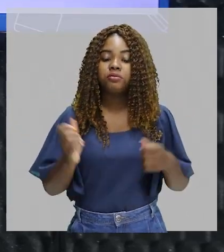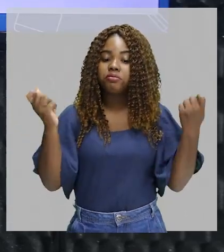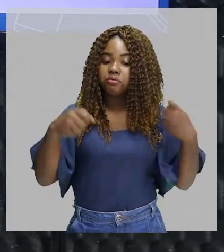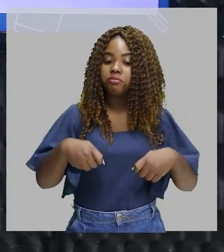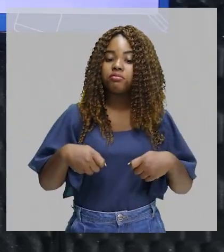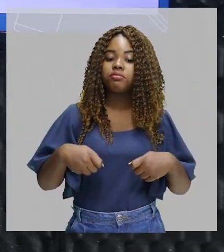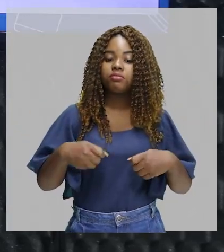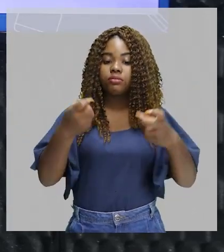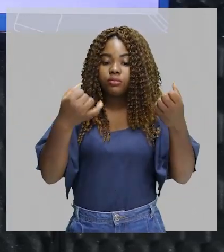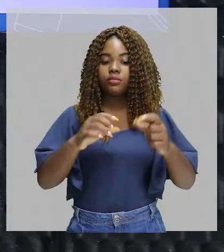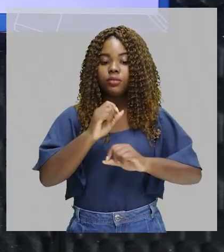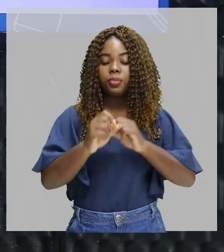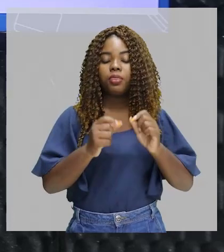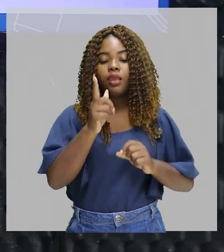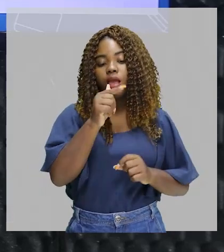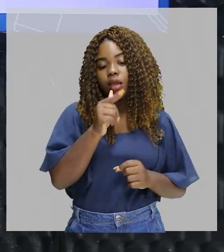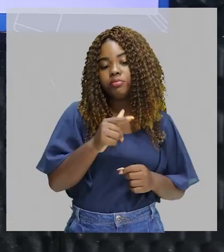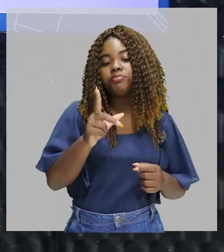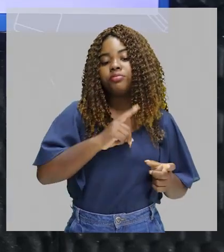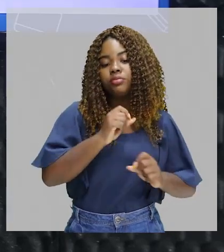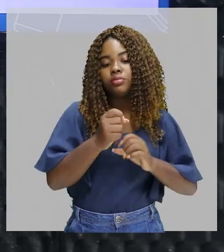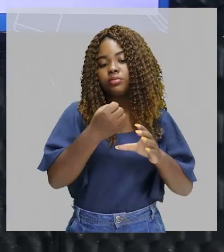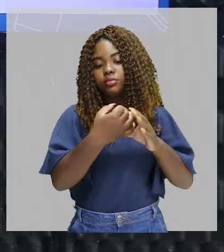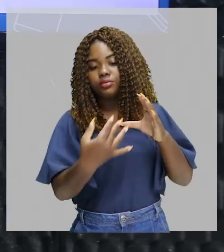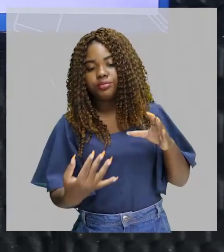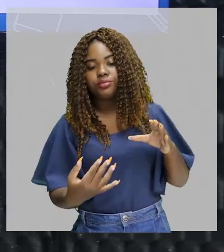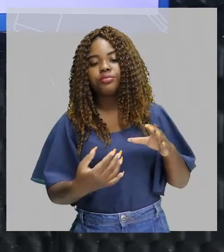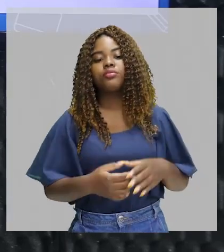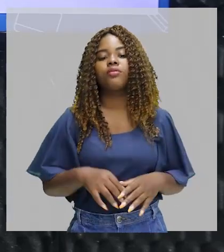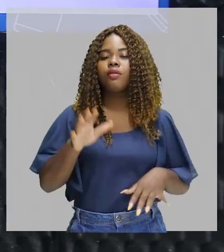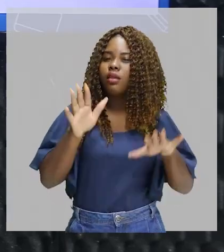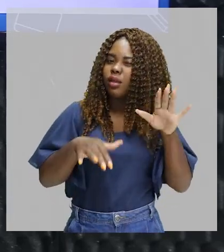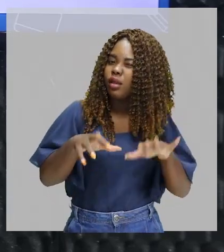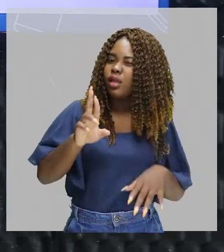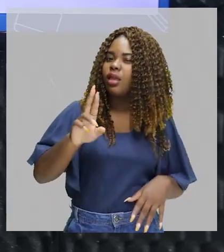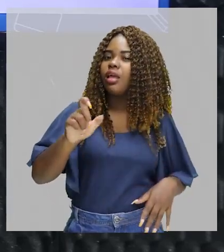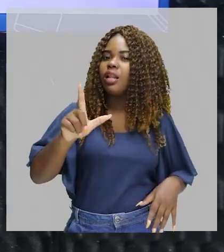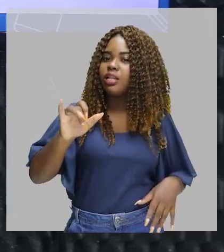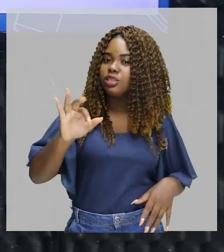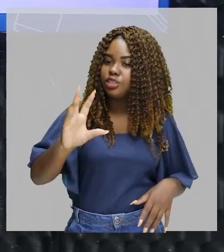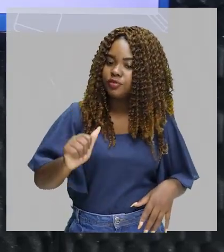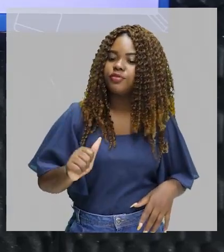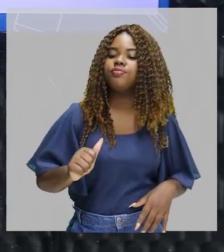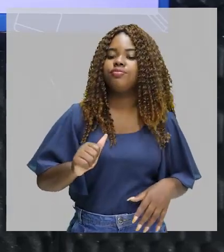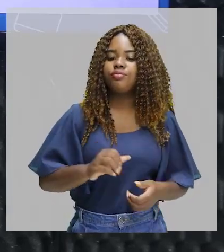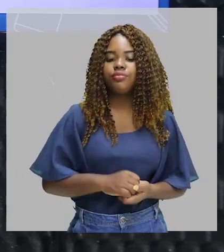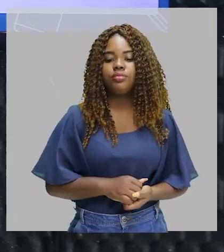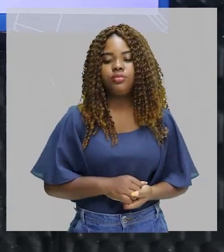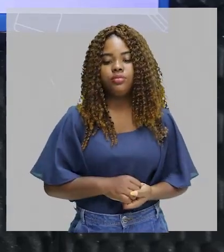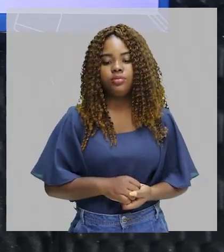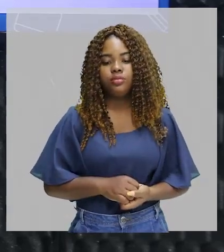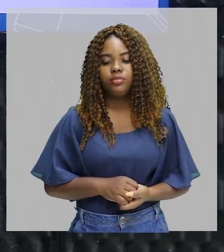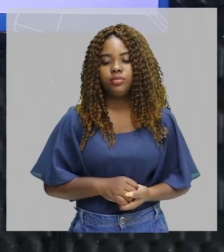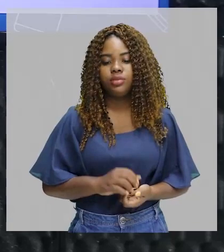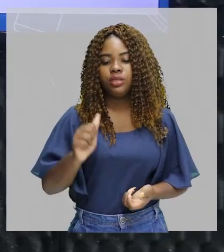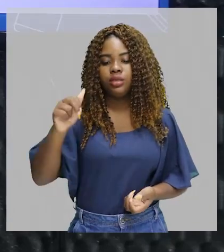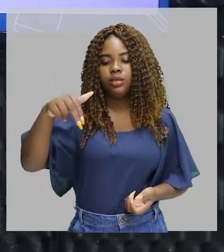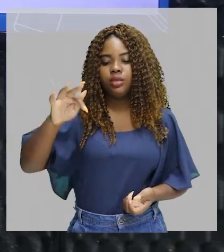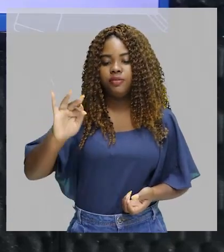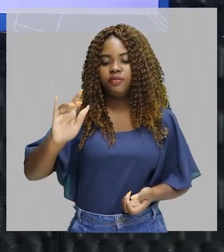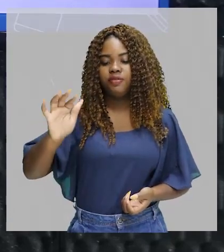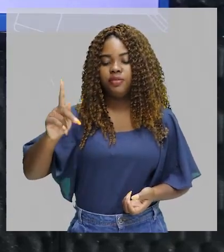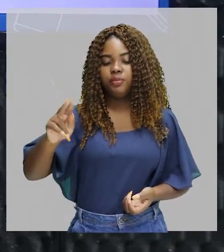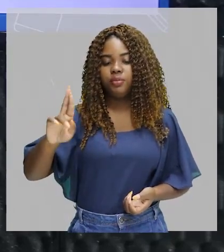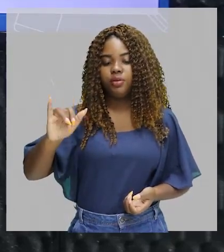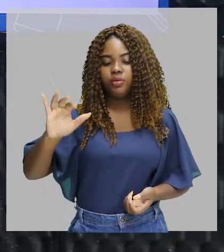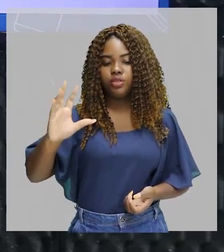que a água, ela tem essa característica anfiprótica, porque ela pode funcionar tanto como um